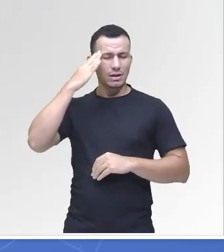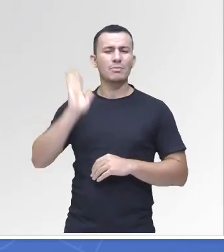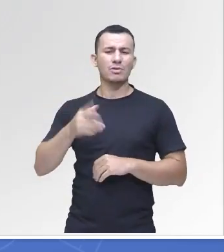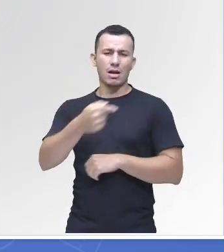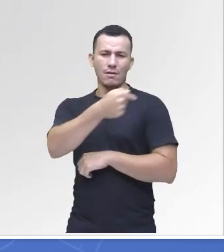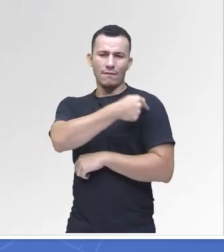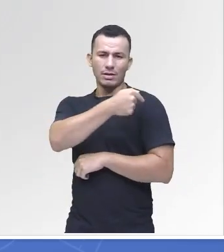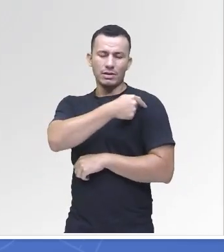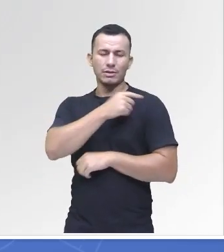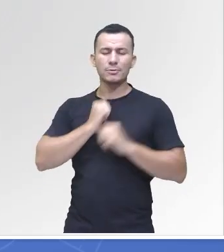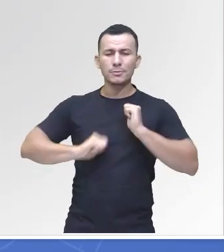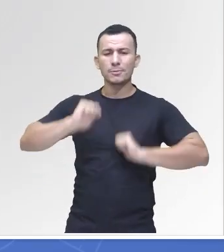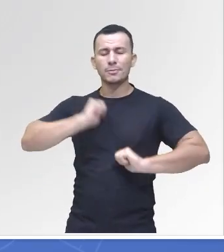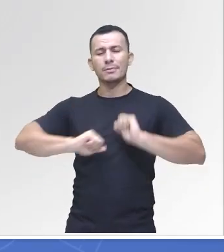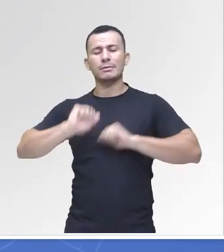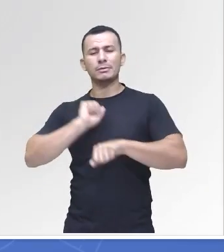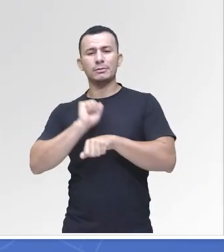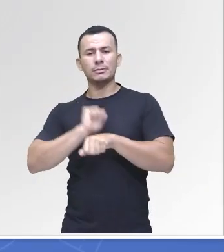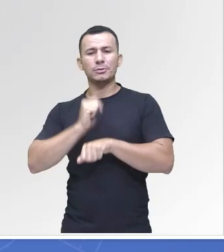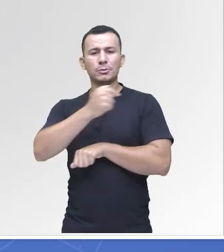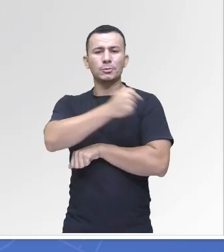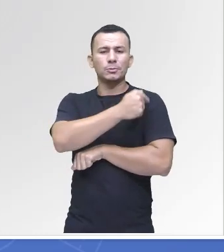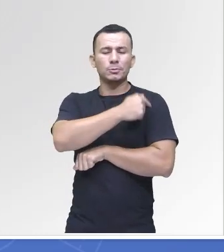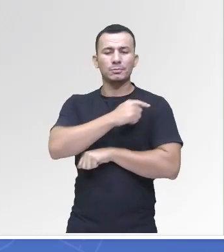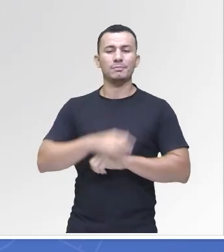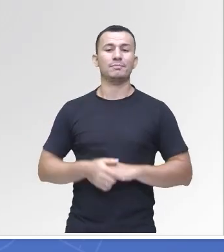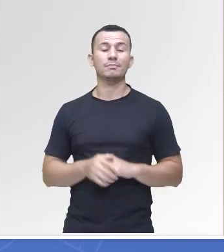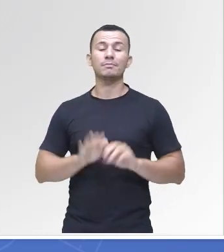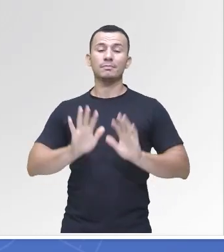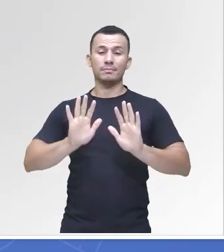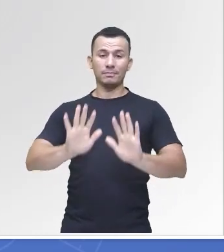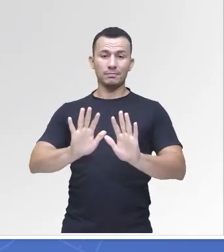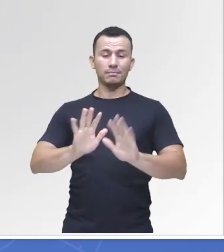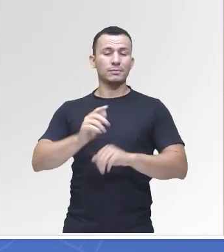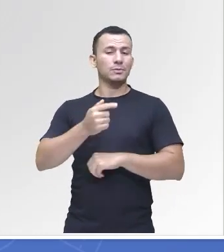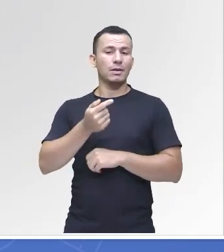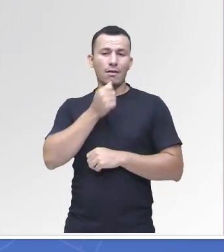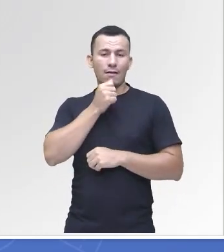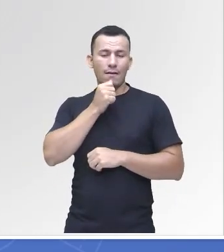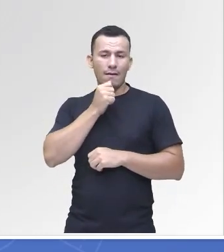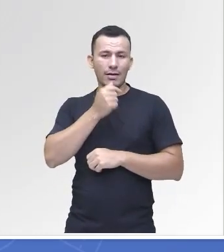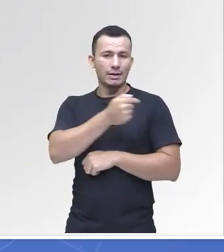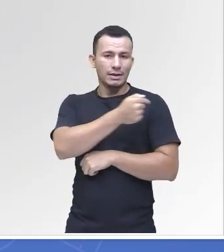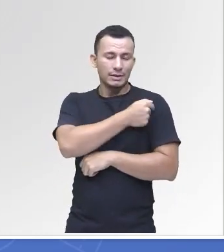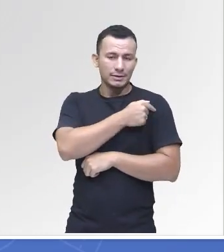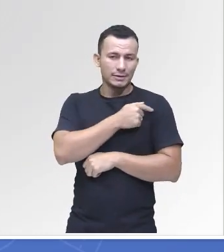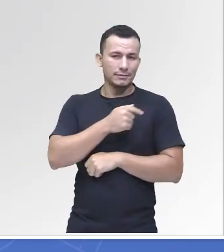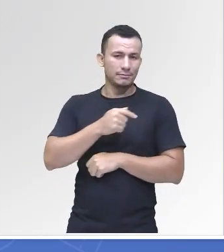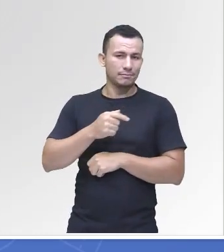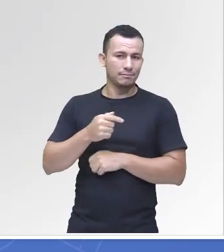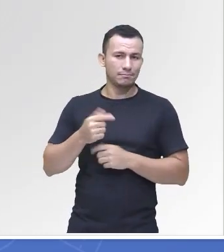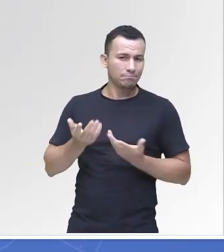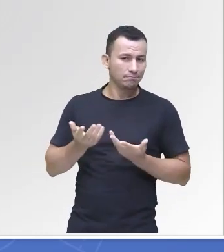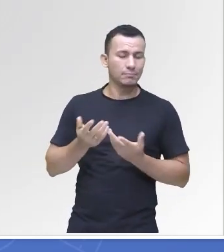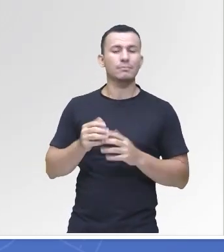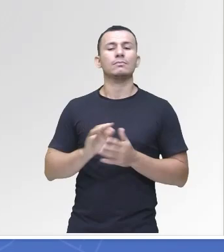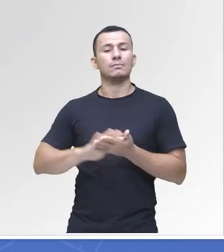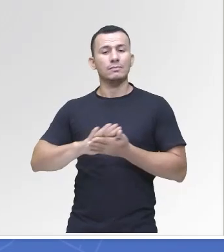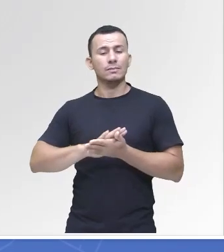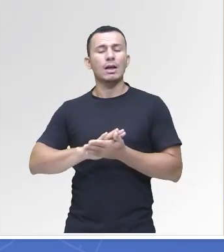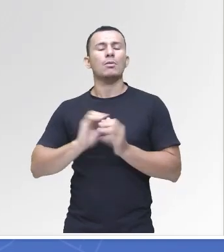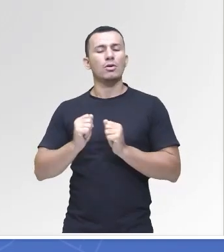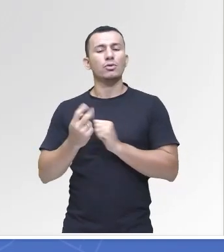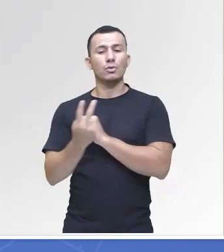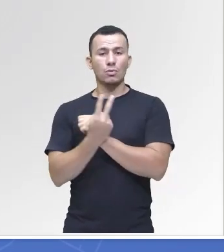vacina, estamos todos ansiosos aí para tomar essa vacina, mas enquanto não tem, o que é que a gente precisa fazer? Prevenir, né? Então